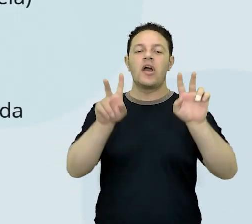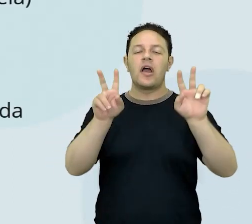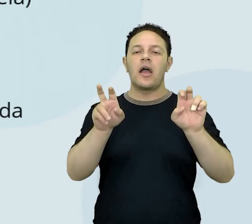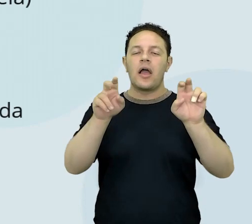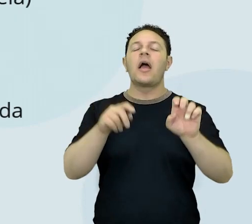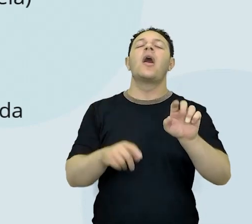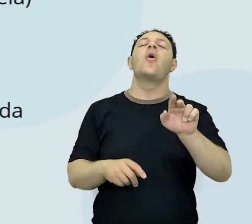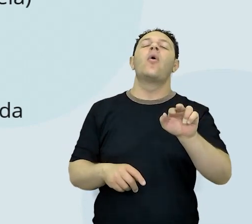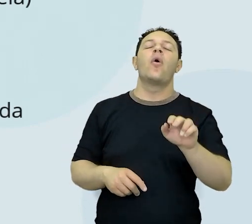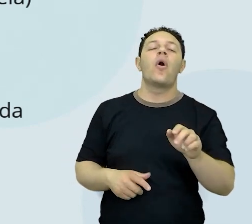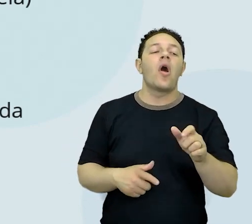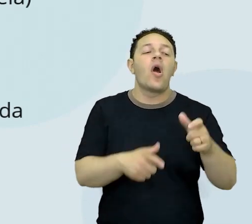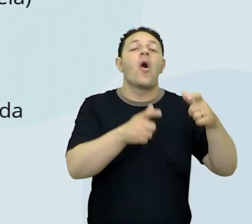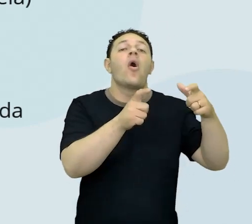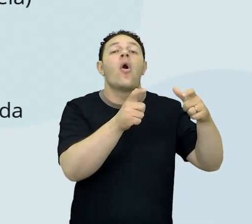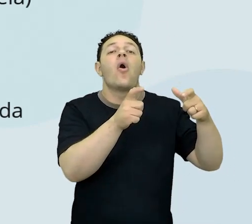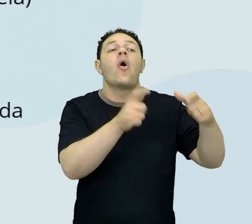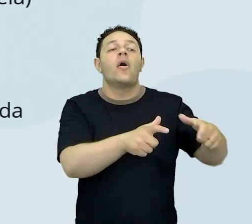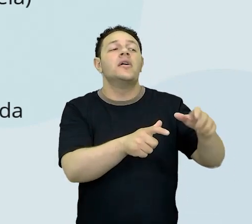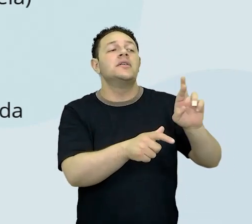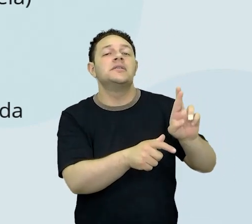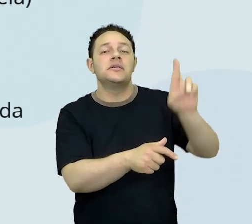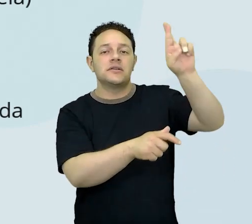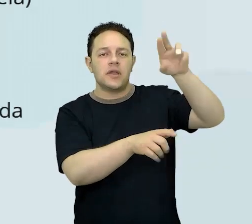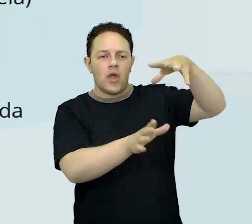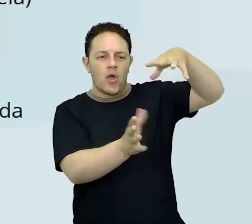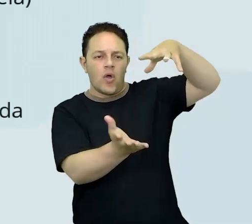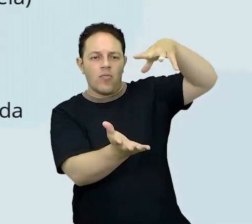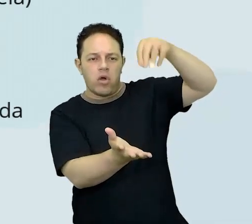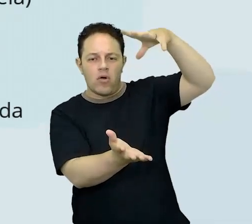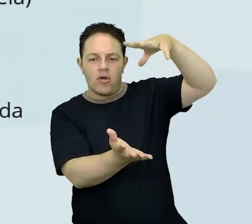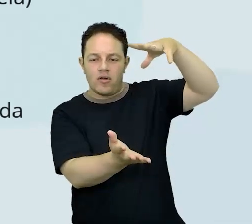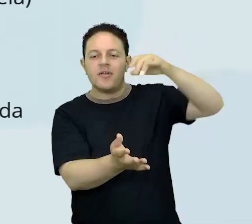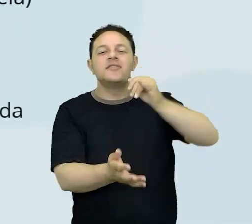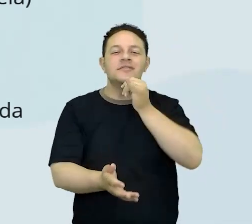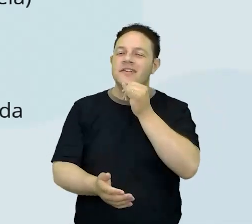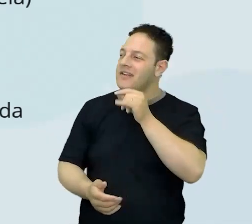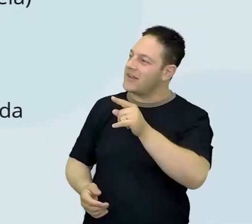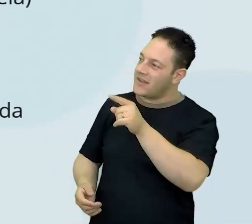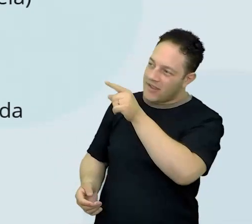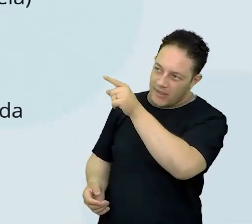entidade responsável pela realização do mapa. Esse